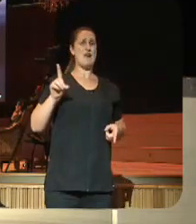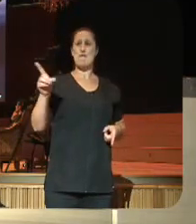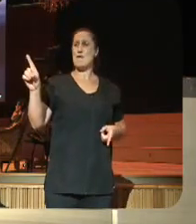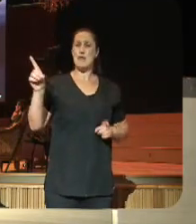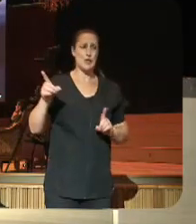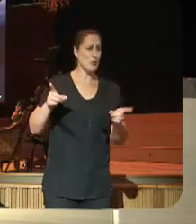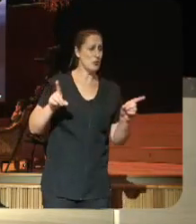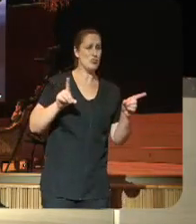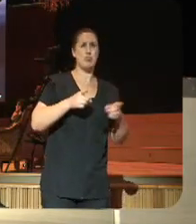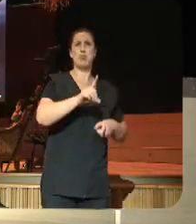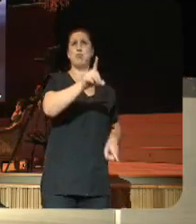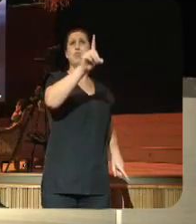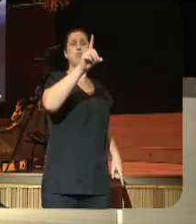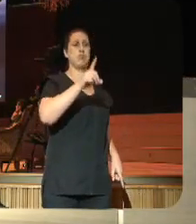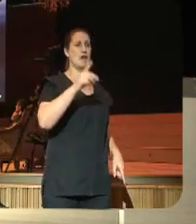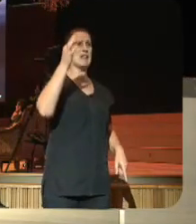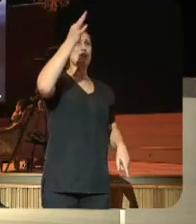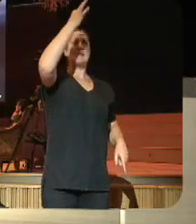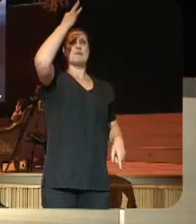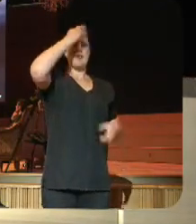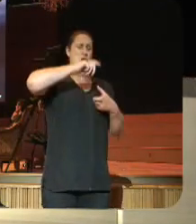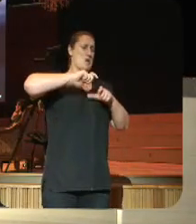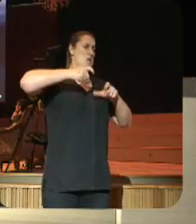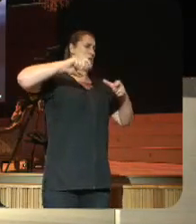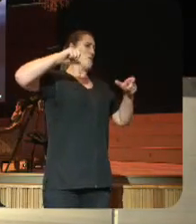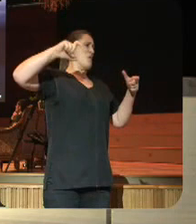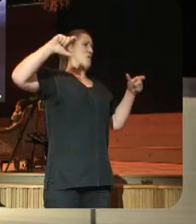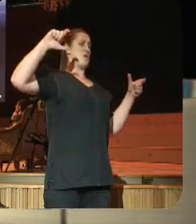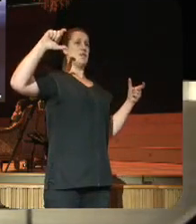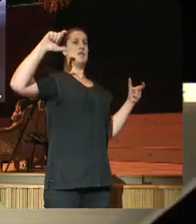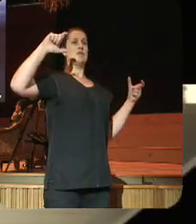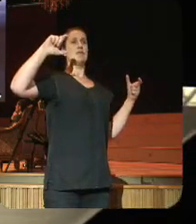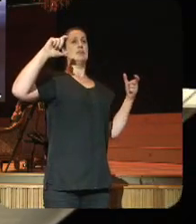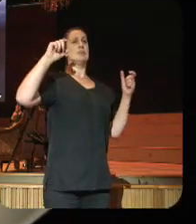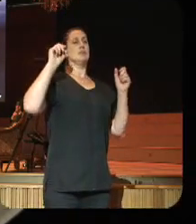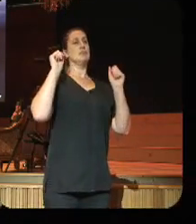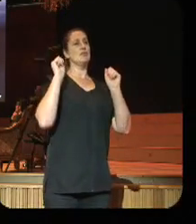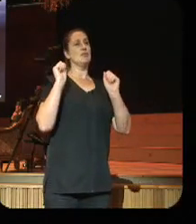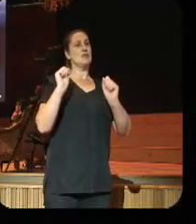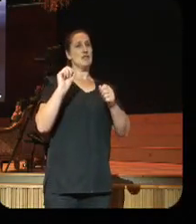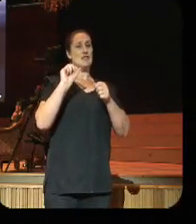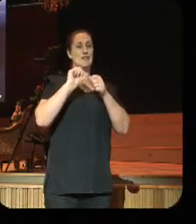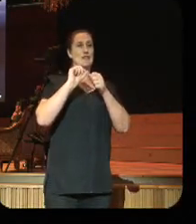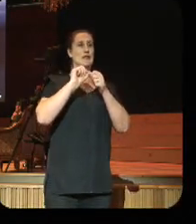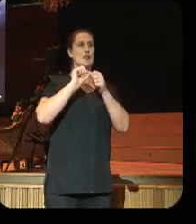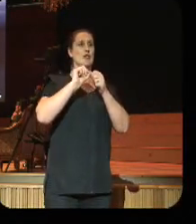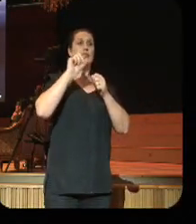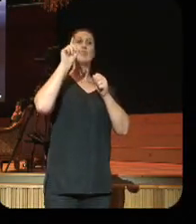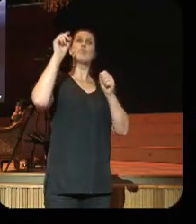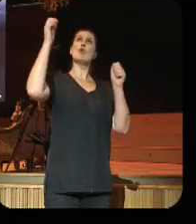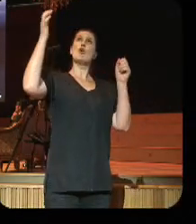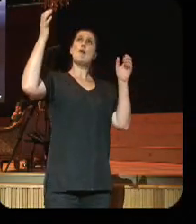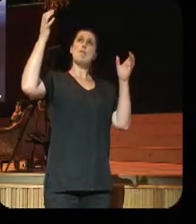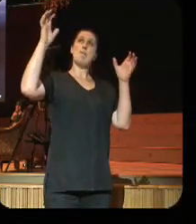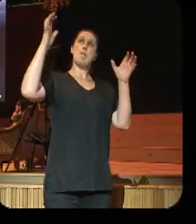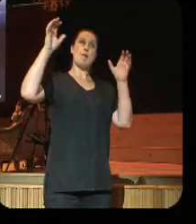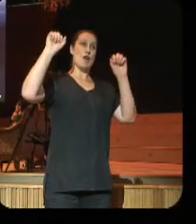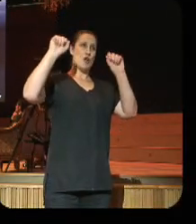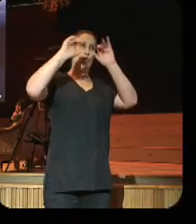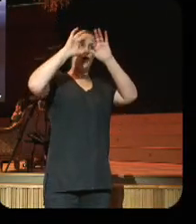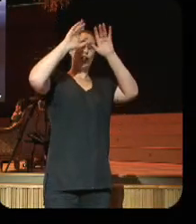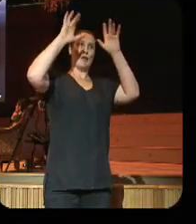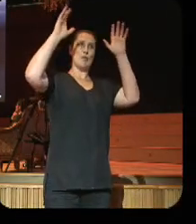infinito, Ele é Espírito, Ele é grandioso, e para poder fazer isso, Ele teve que se esvaziar da glória